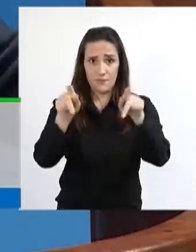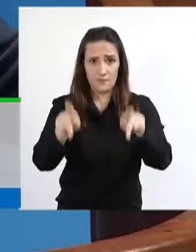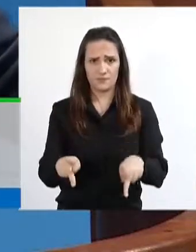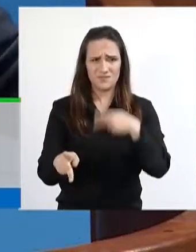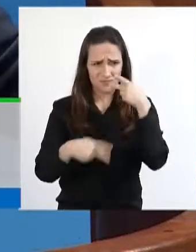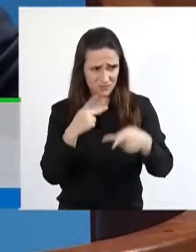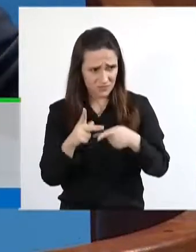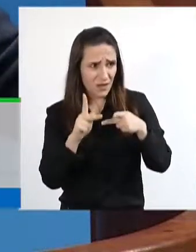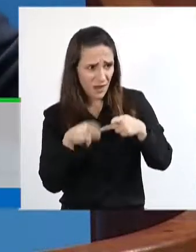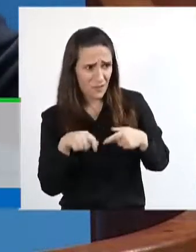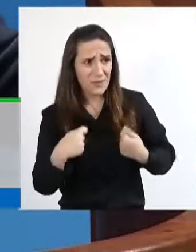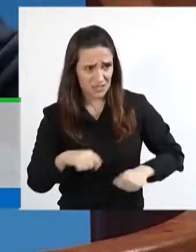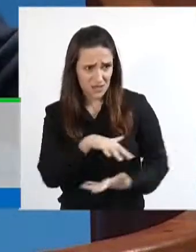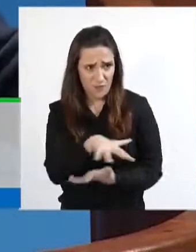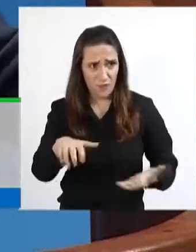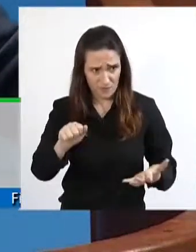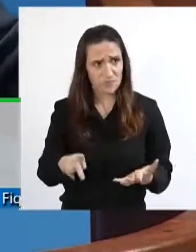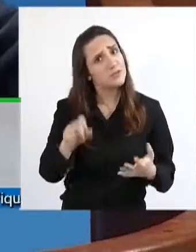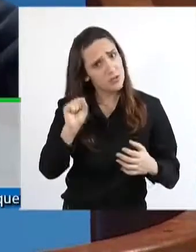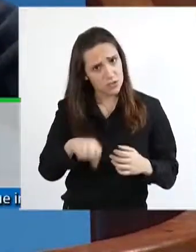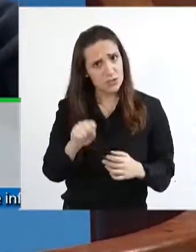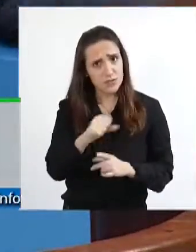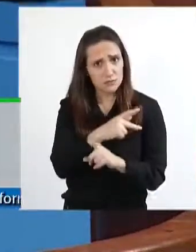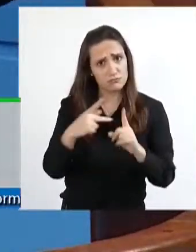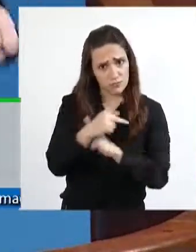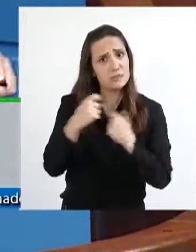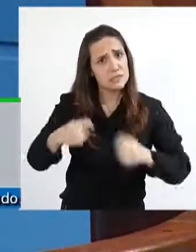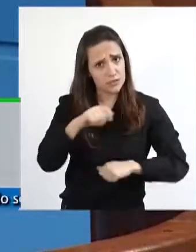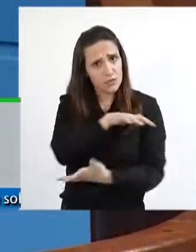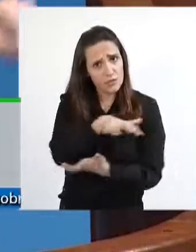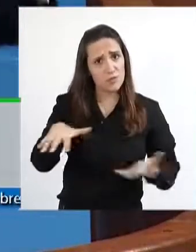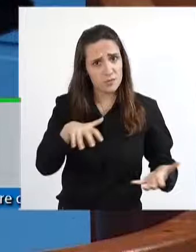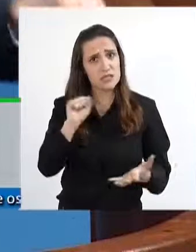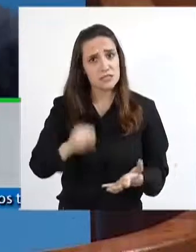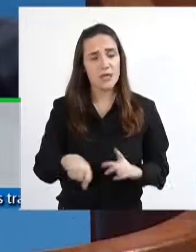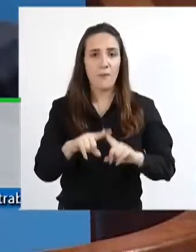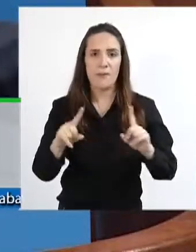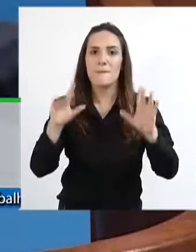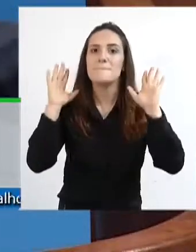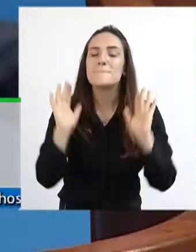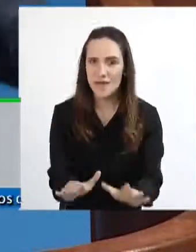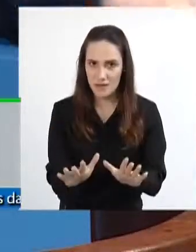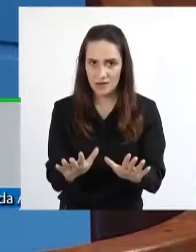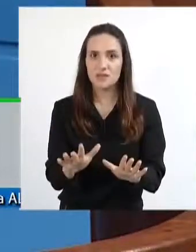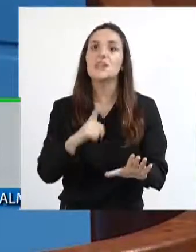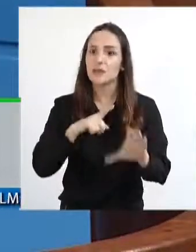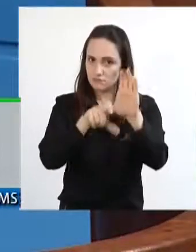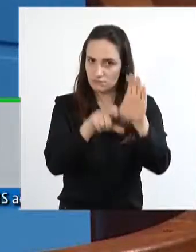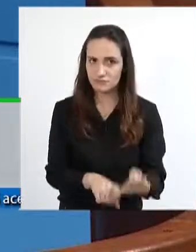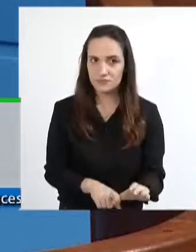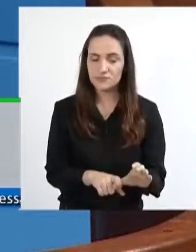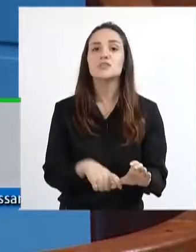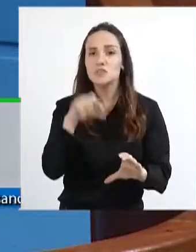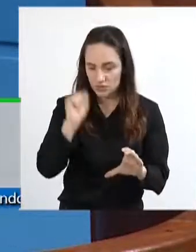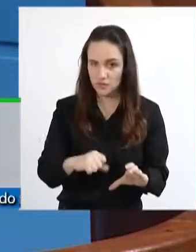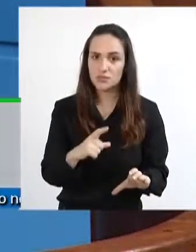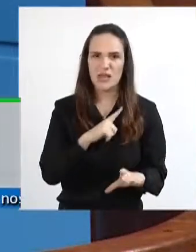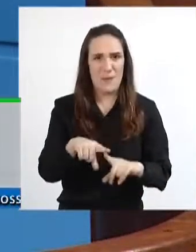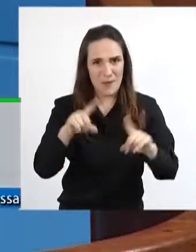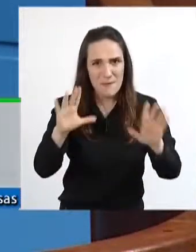estão propondo. Precisa fazer uma reforma da Previdência. Ele admitiu que existe um déficit da Previdência. Não é esse déficit